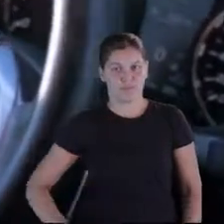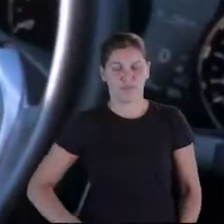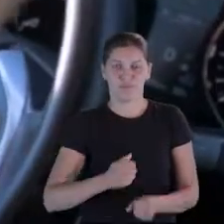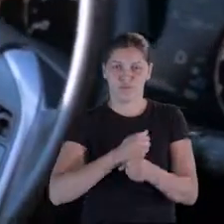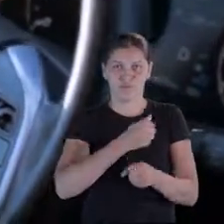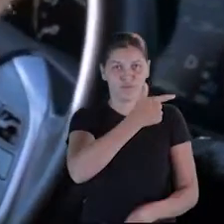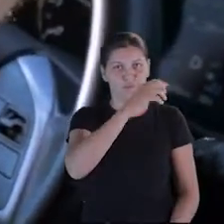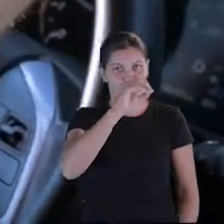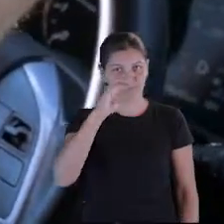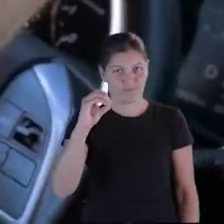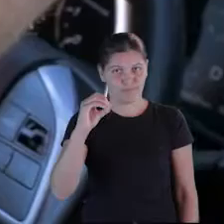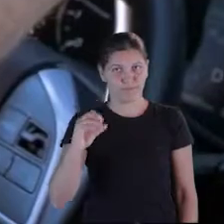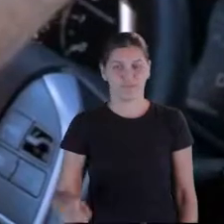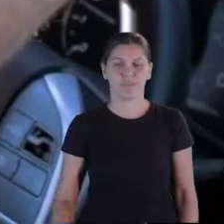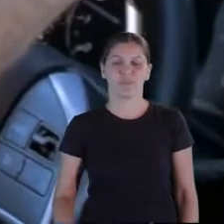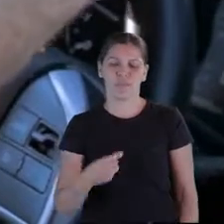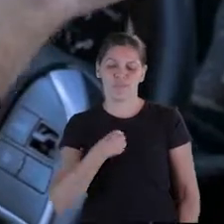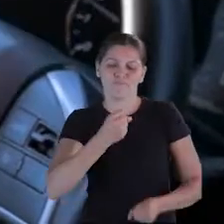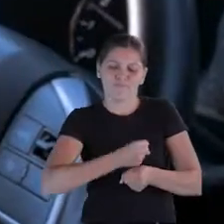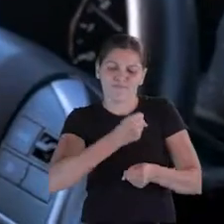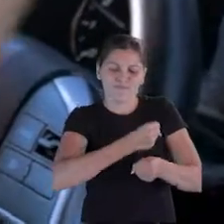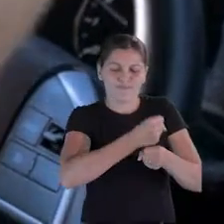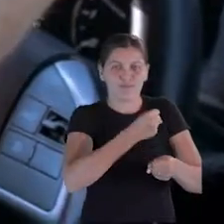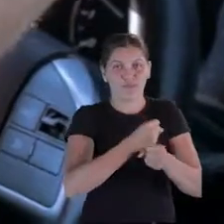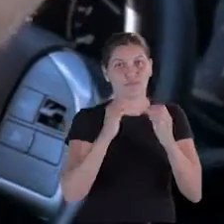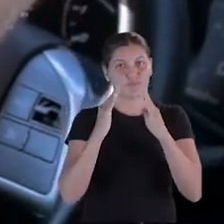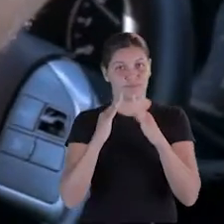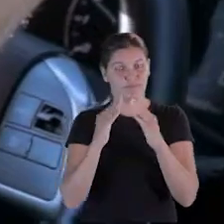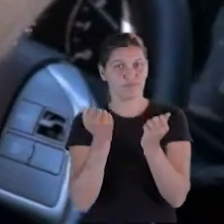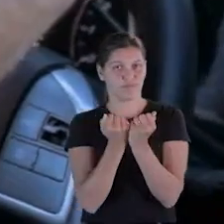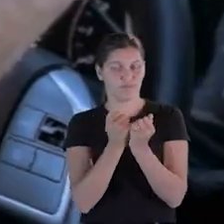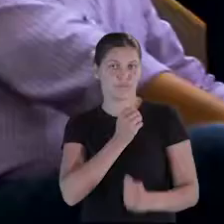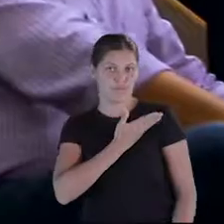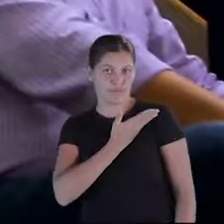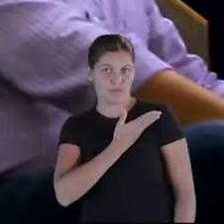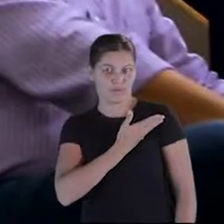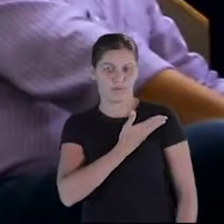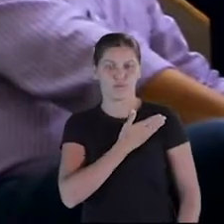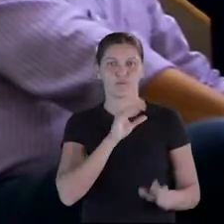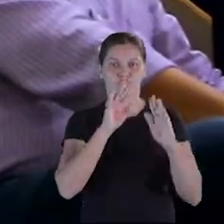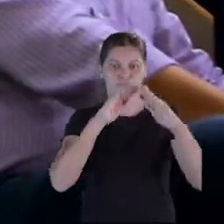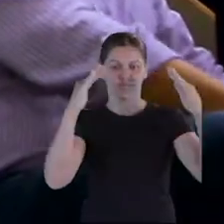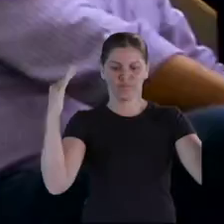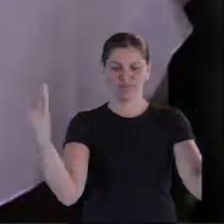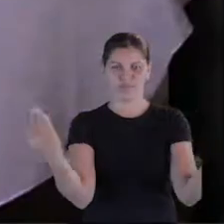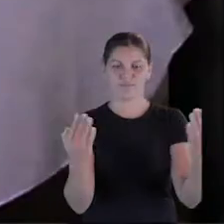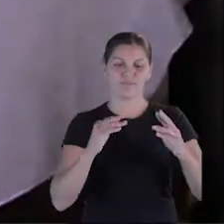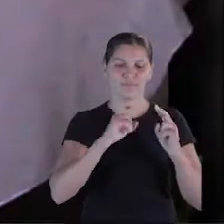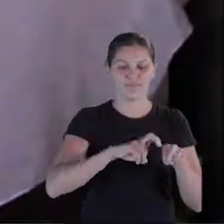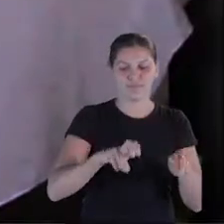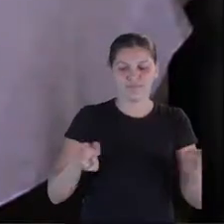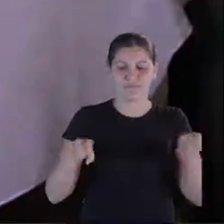na minha segunda gestão, eu construí junto com os colegas aquele auditório que temos